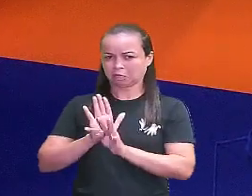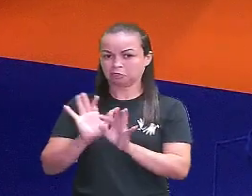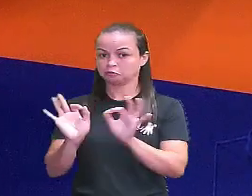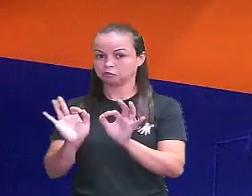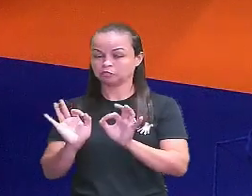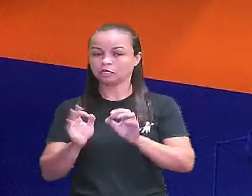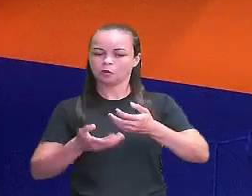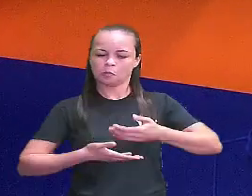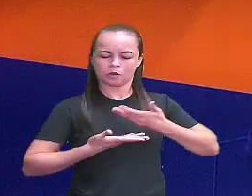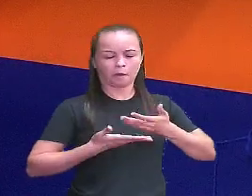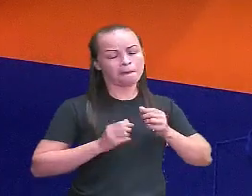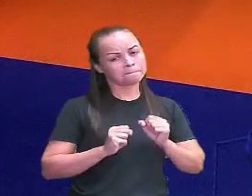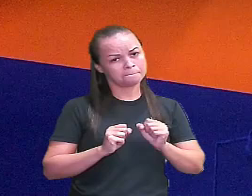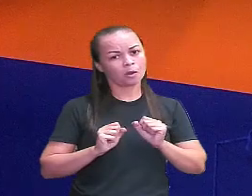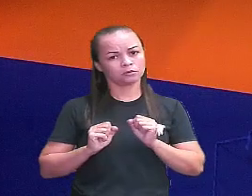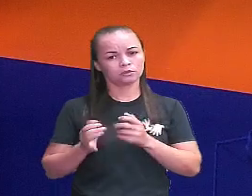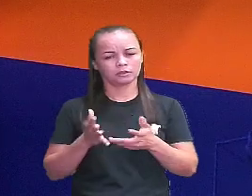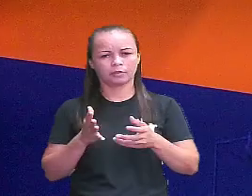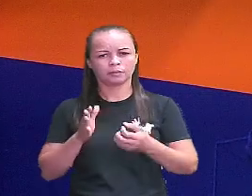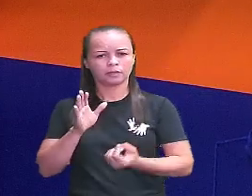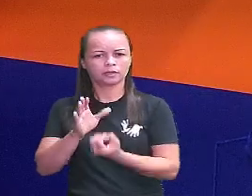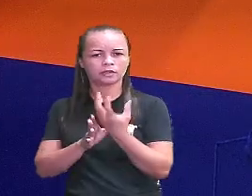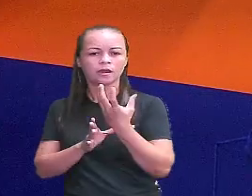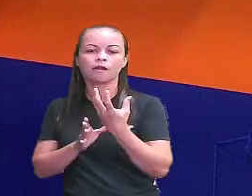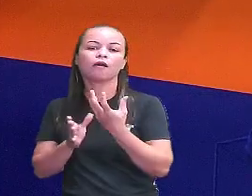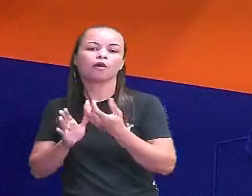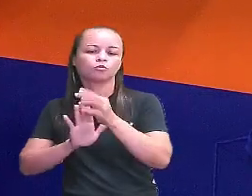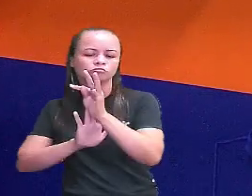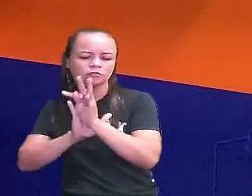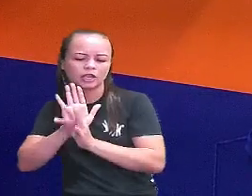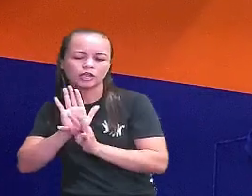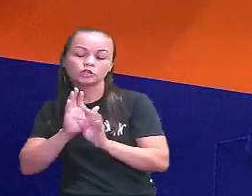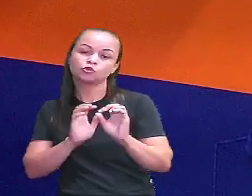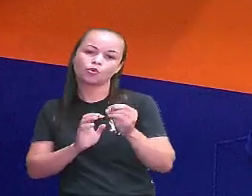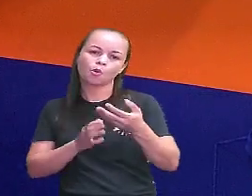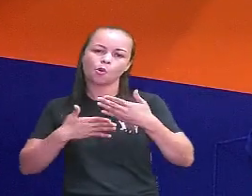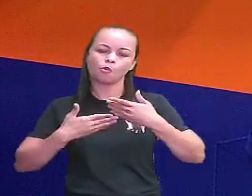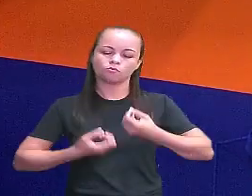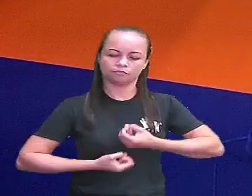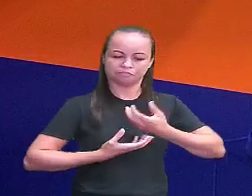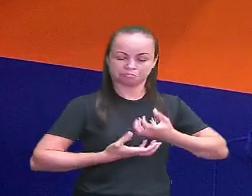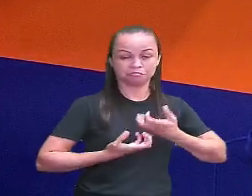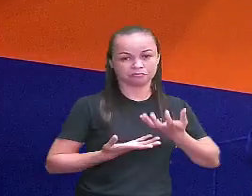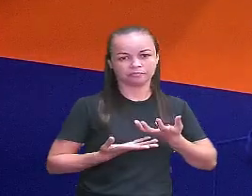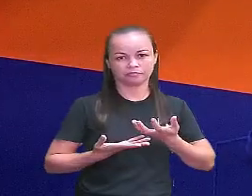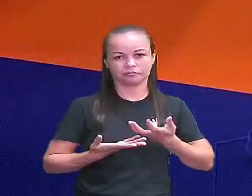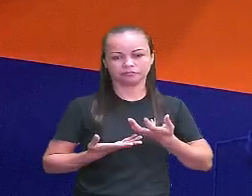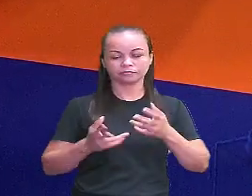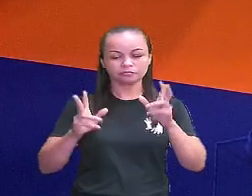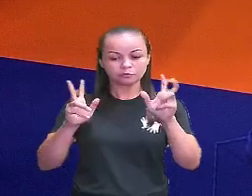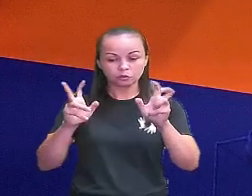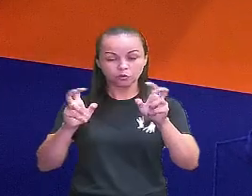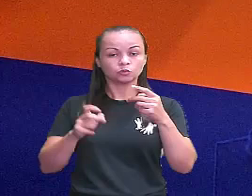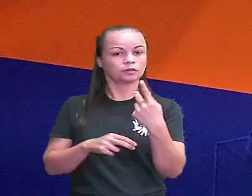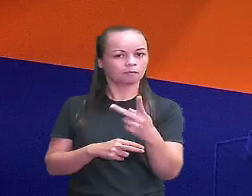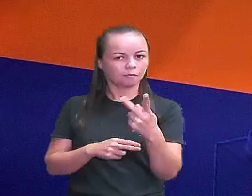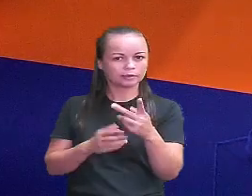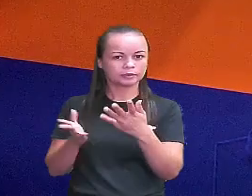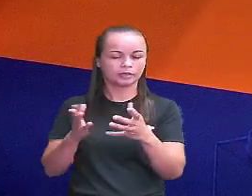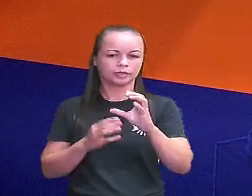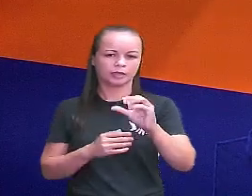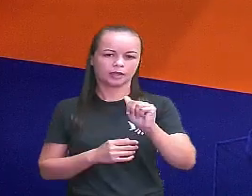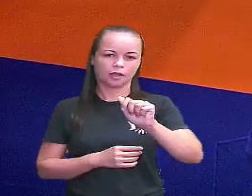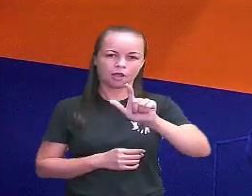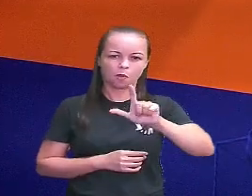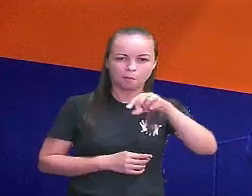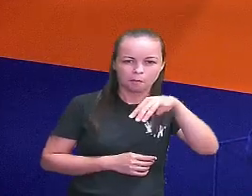pode criar um texto, tá? Um poema, onde o tema vai ser calma. Você pode fazer uma